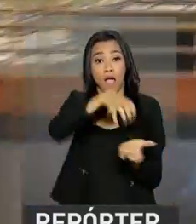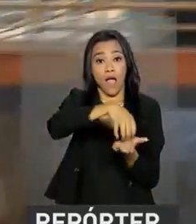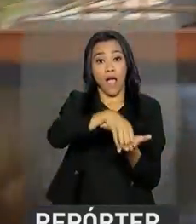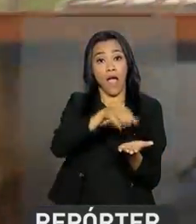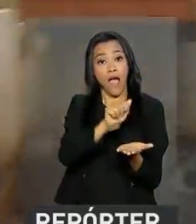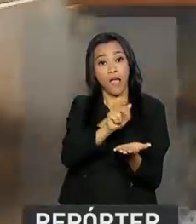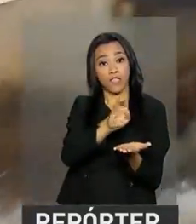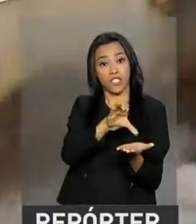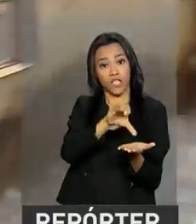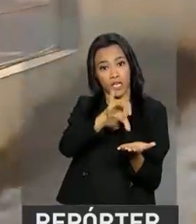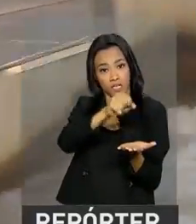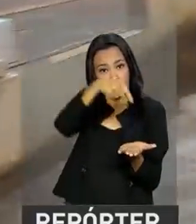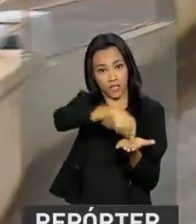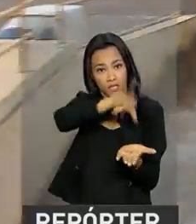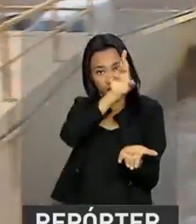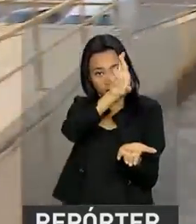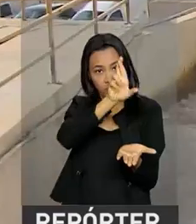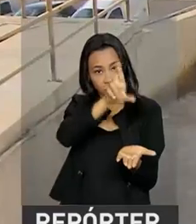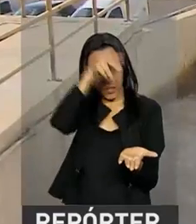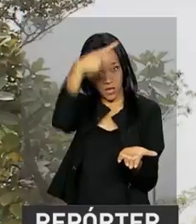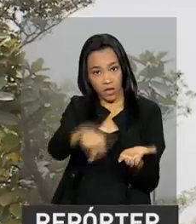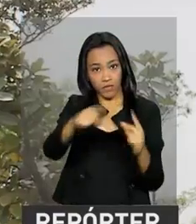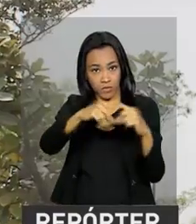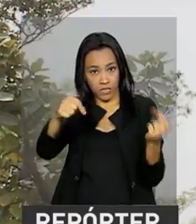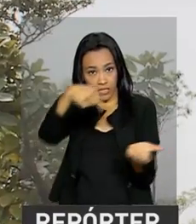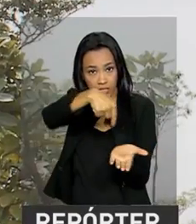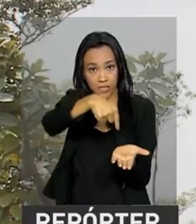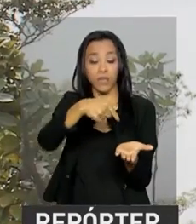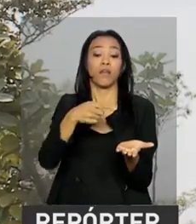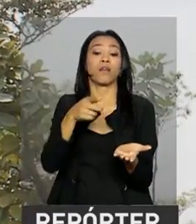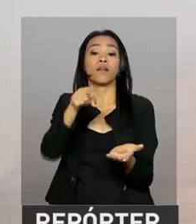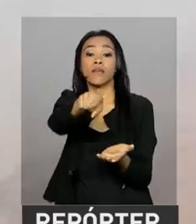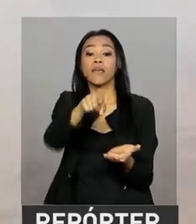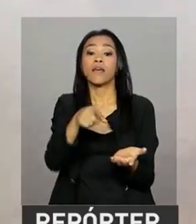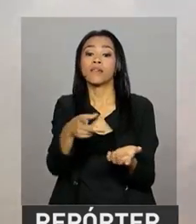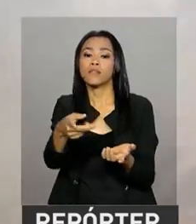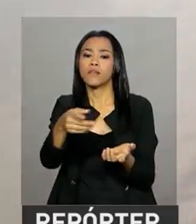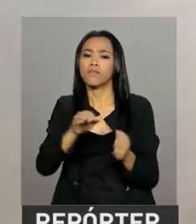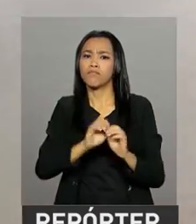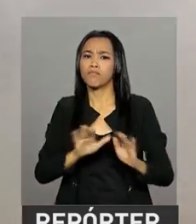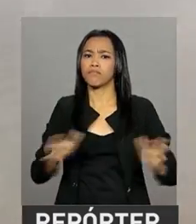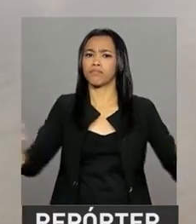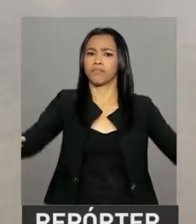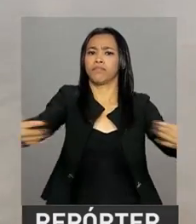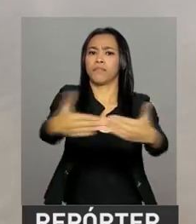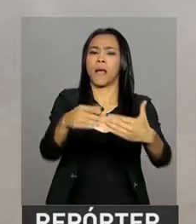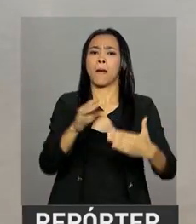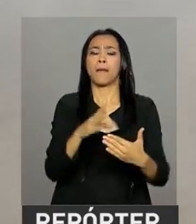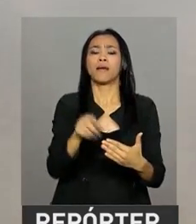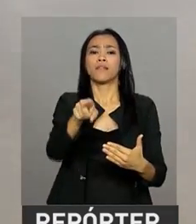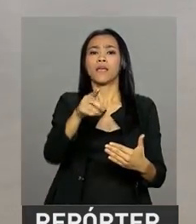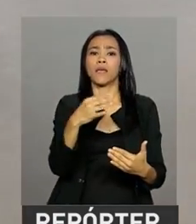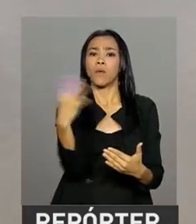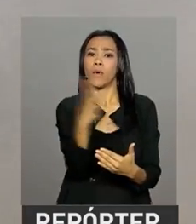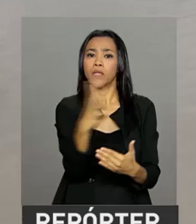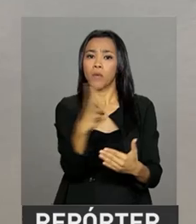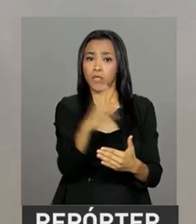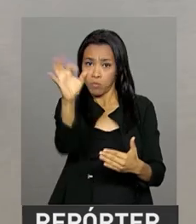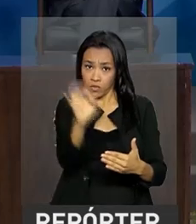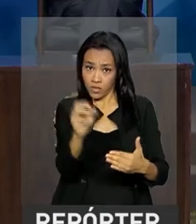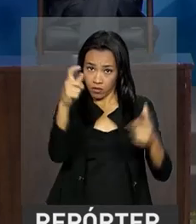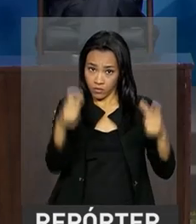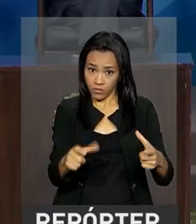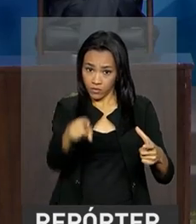águas energia e saneamento básico do Distrito Federal a barragem do Descoberto tem hoje 44% da capacidade